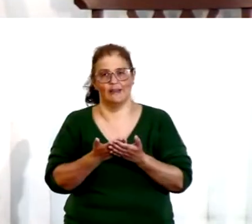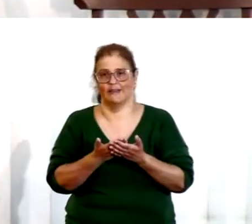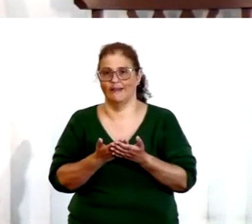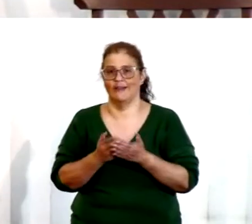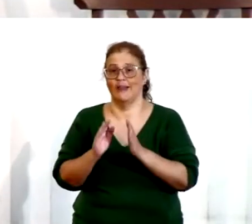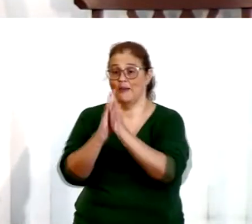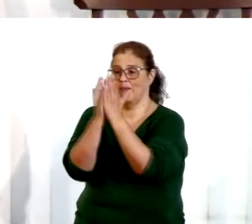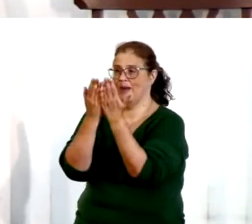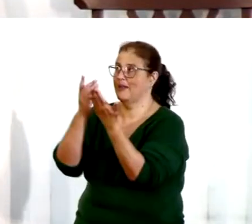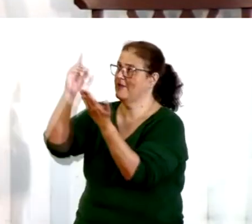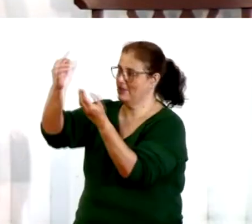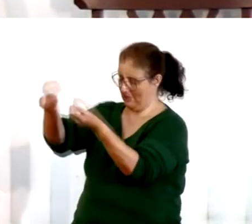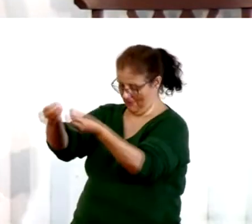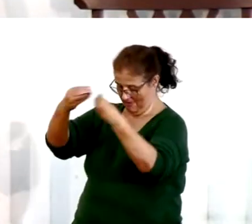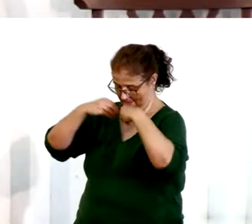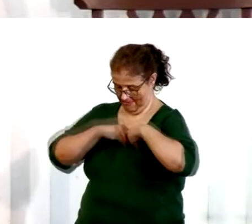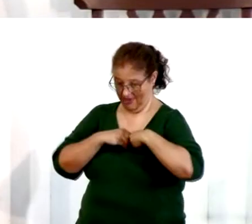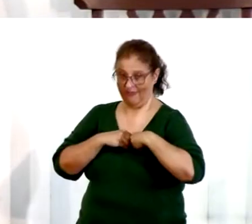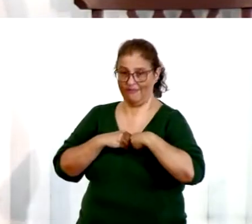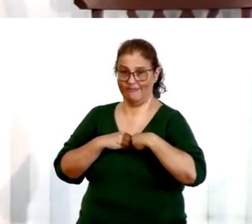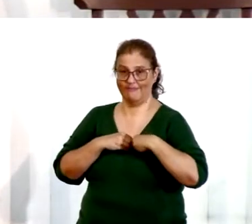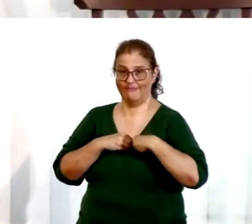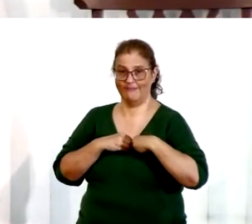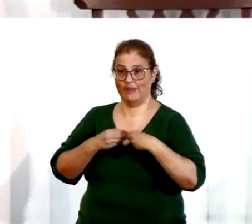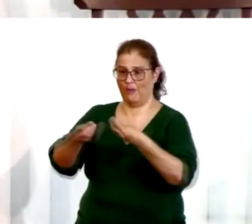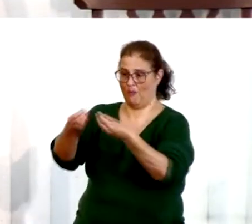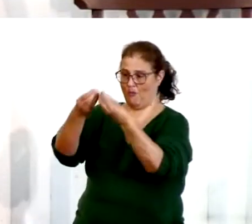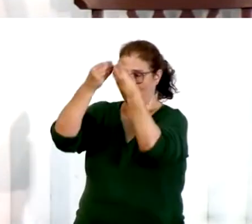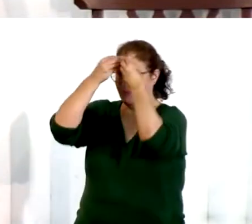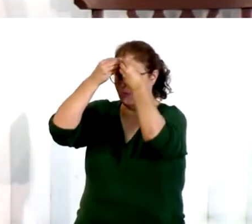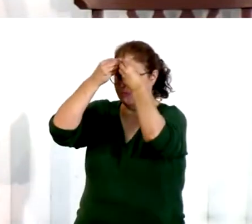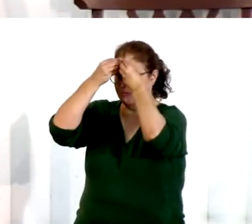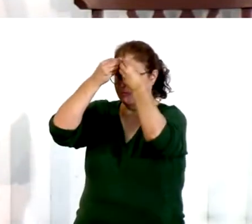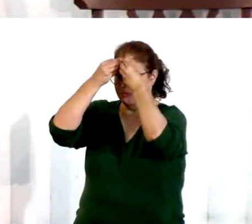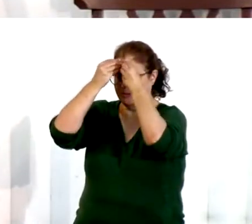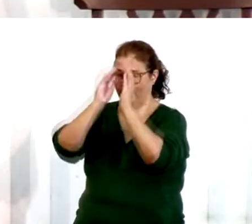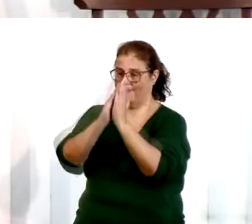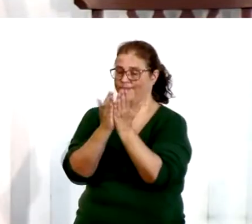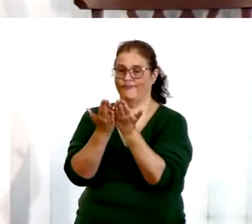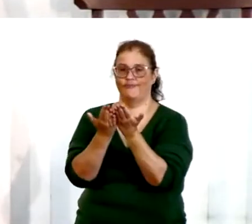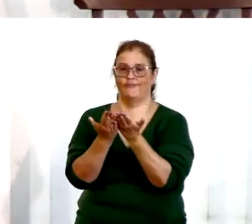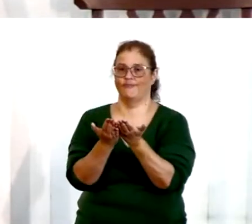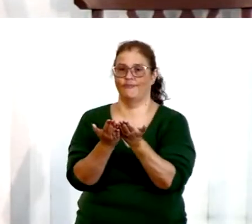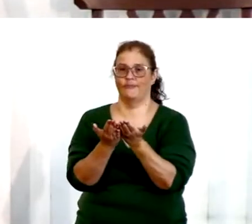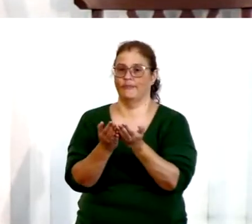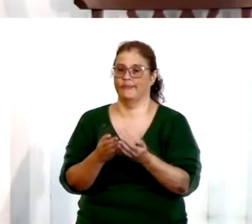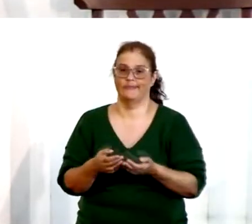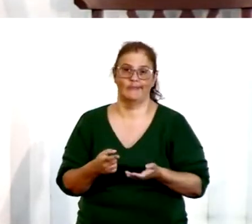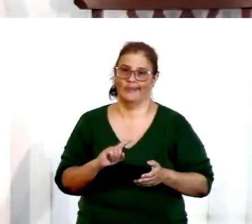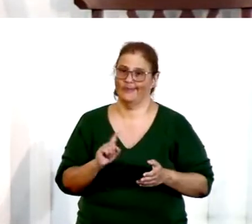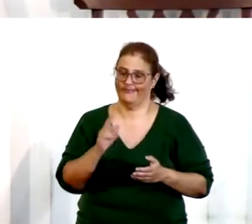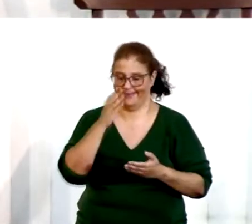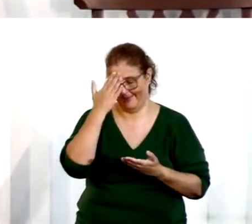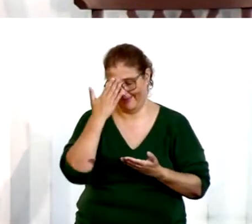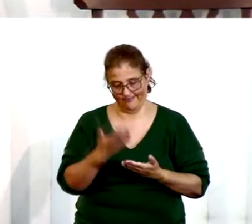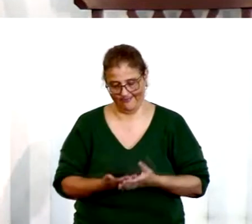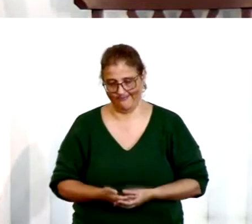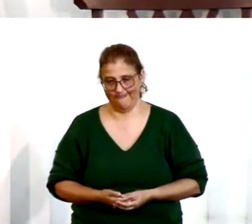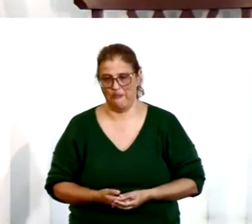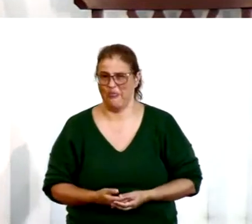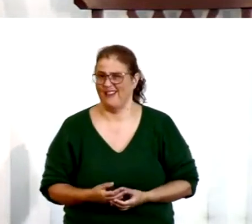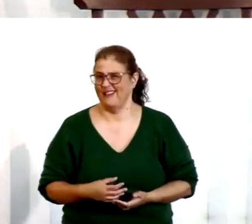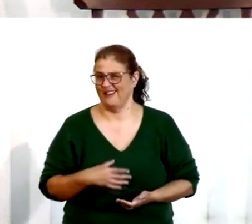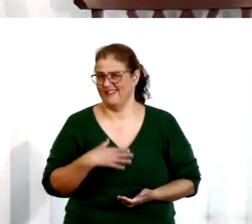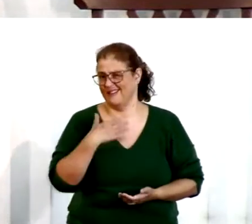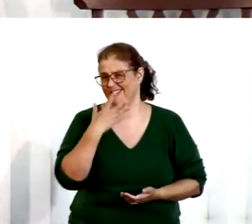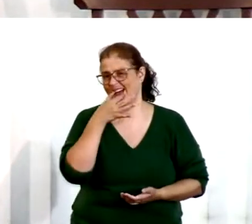crer por onde? Como? É simples, não vamos crer. É simples. Nós achamos que somos crentes, mas